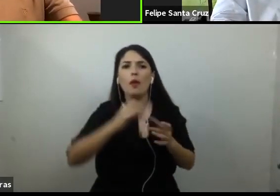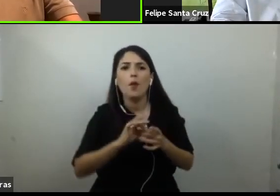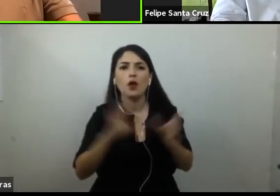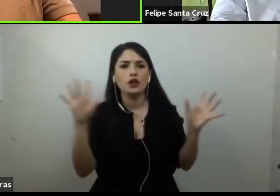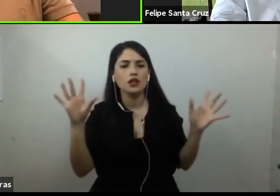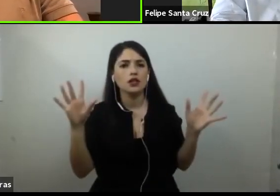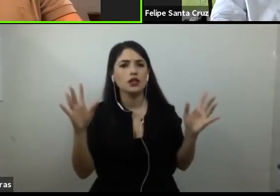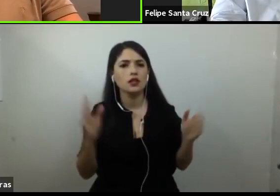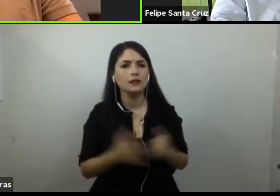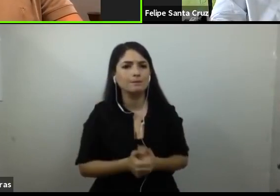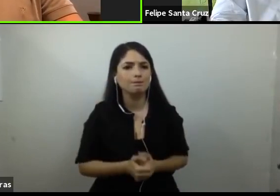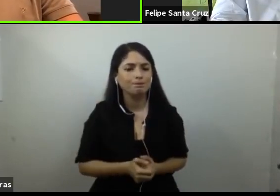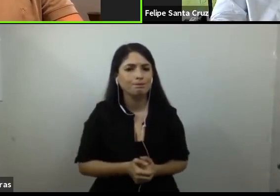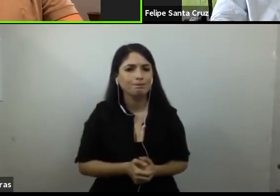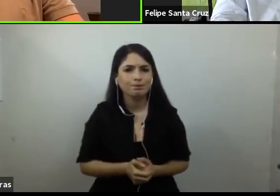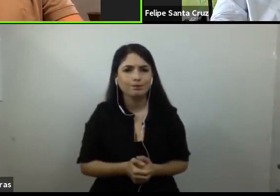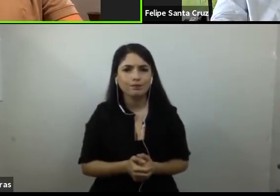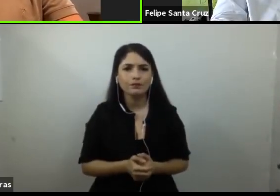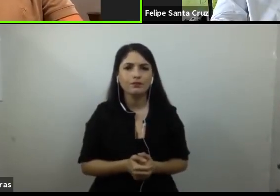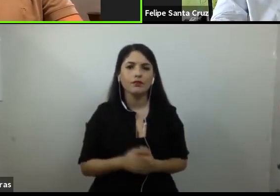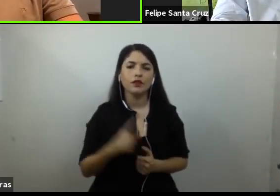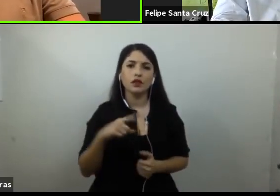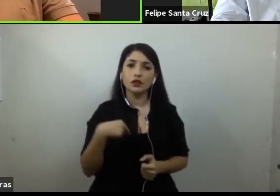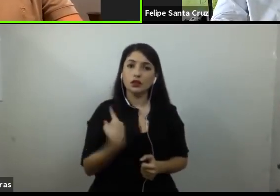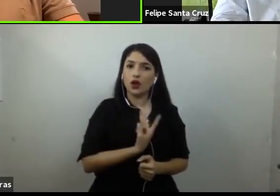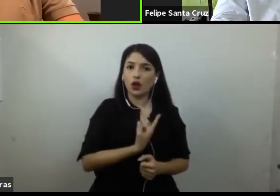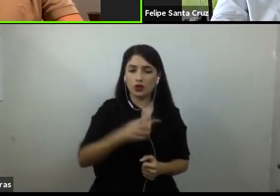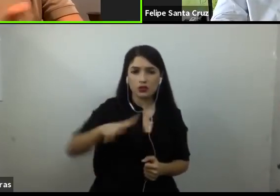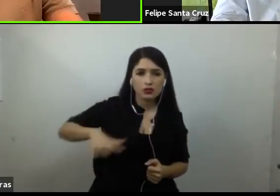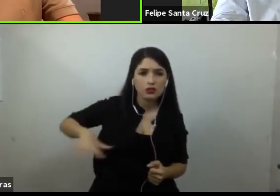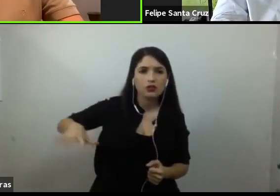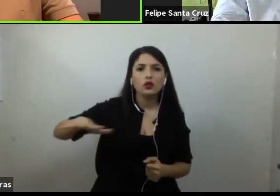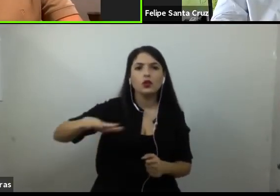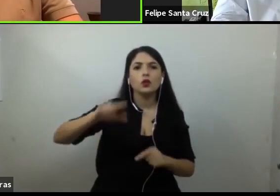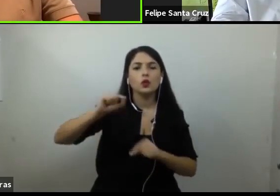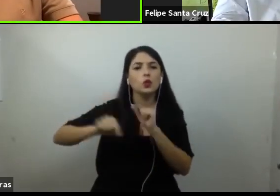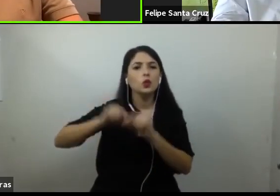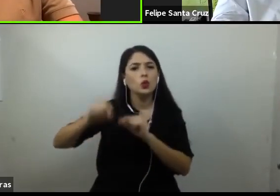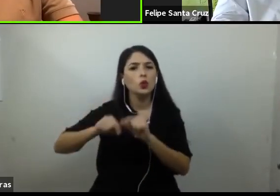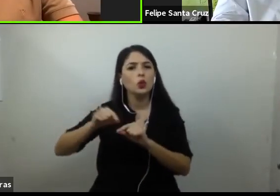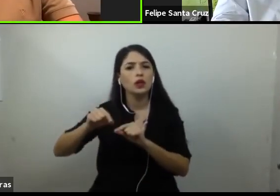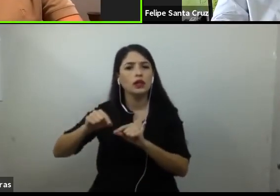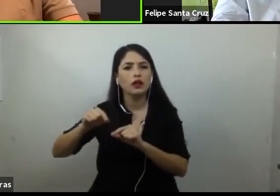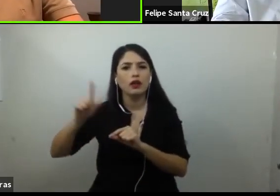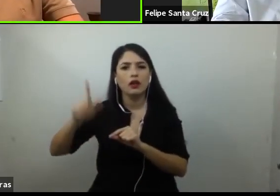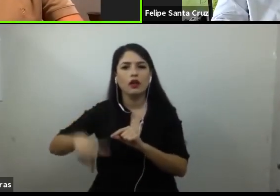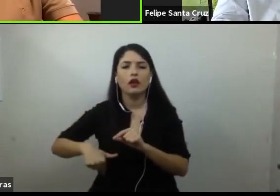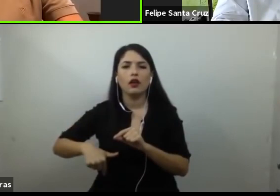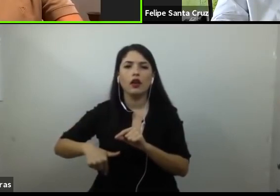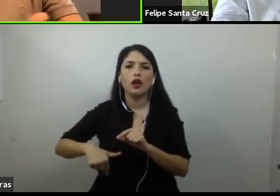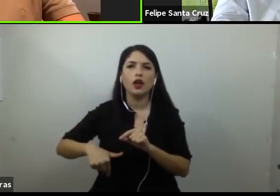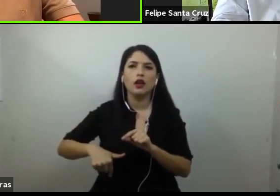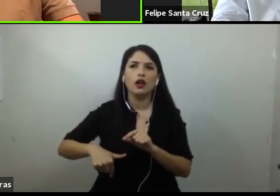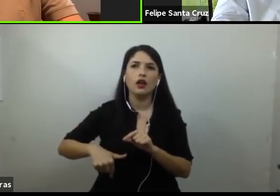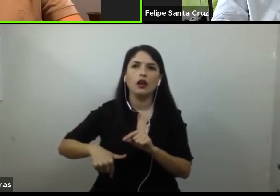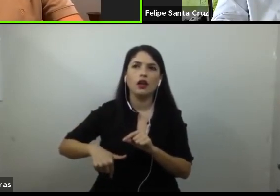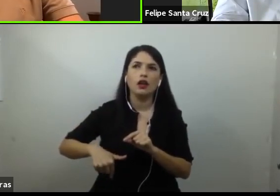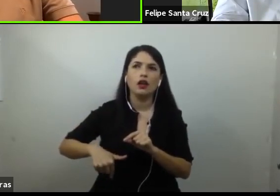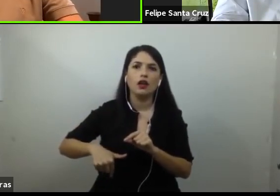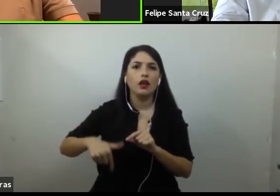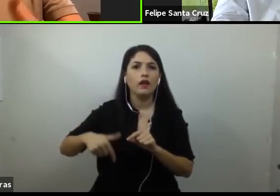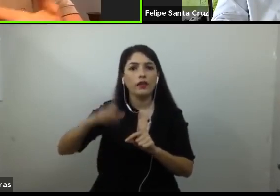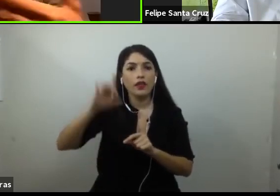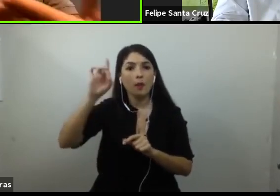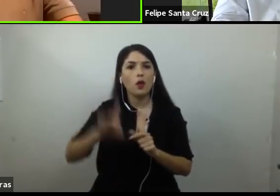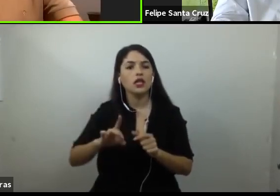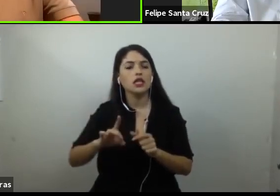democráticas, o nosso campo é a favor da dimensão substancial da democracia econômica,